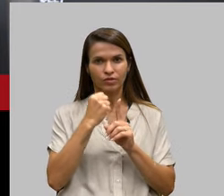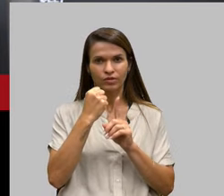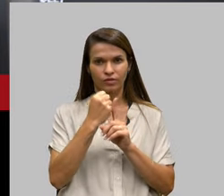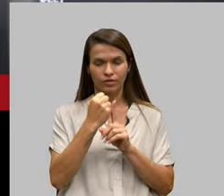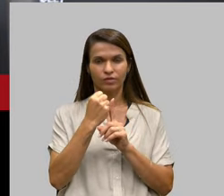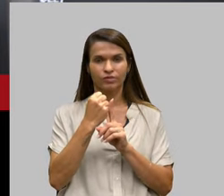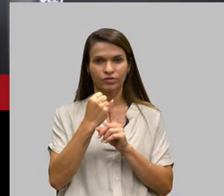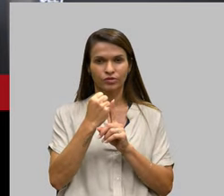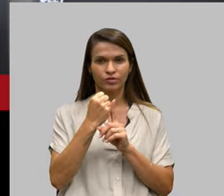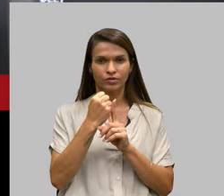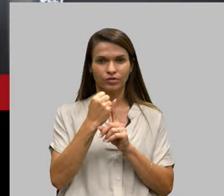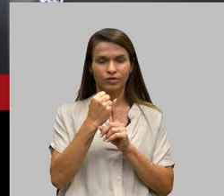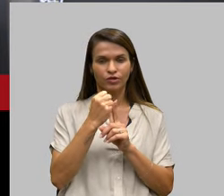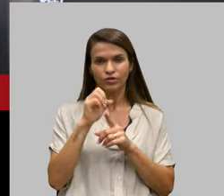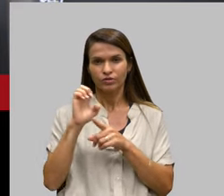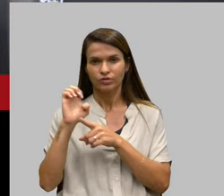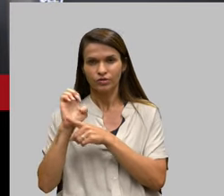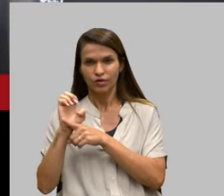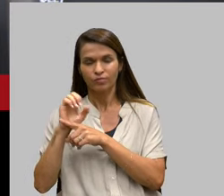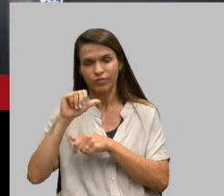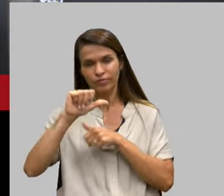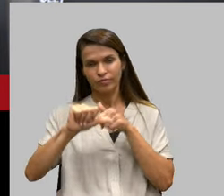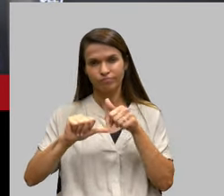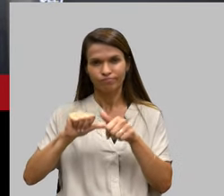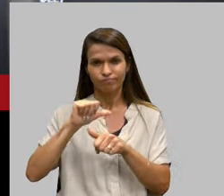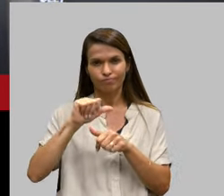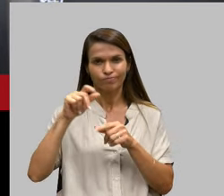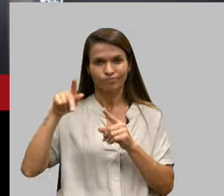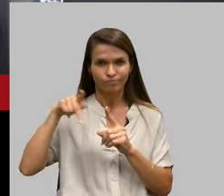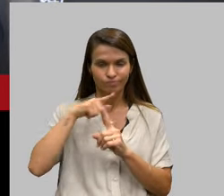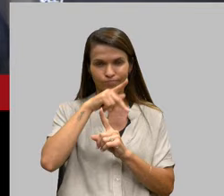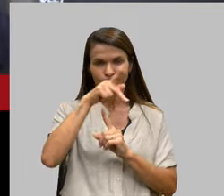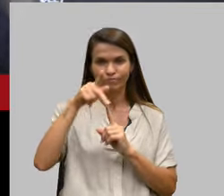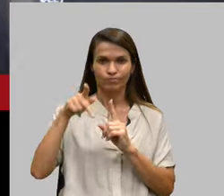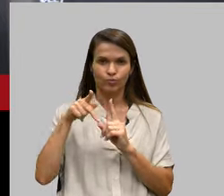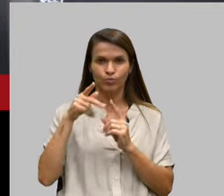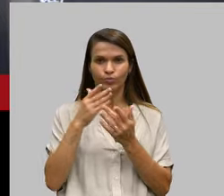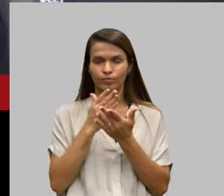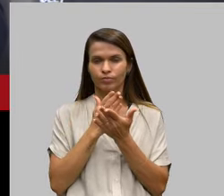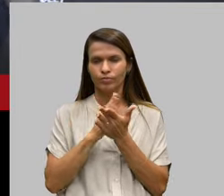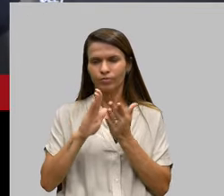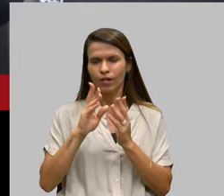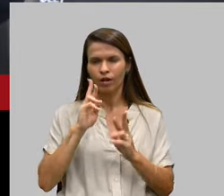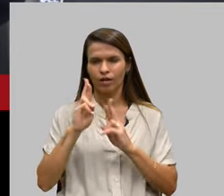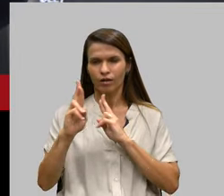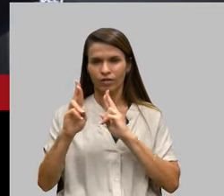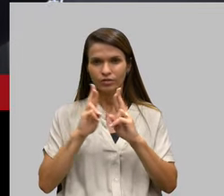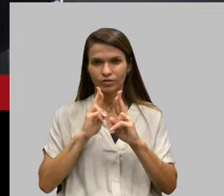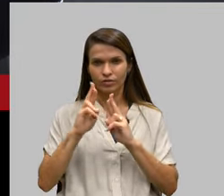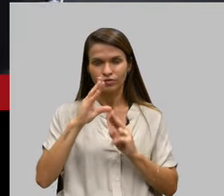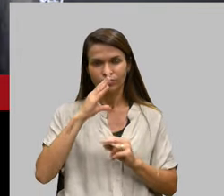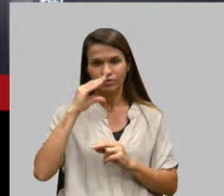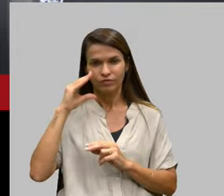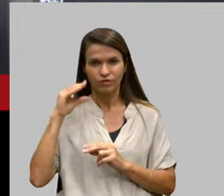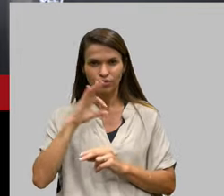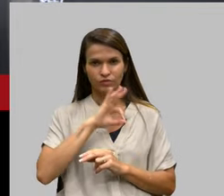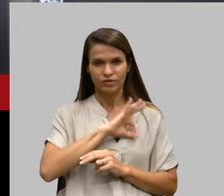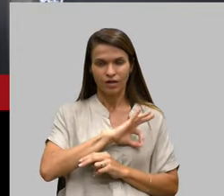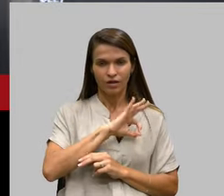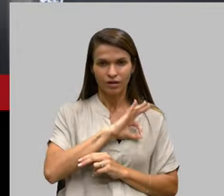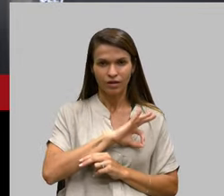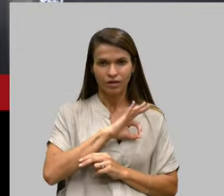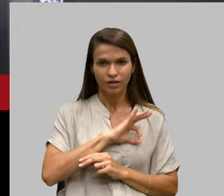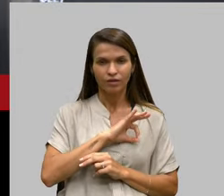para uma grande mudança previdenciária para acabar com aquela correlação do servidor com salário e